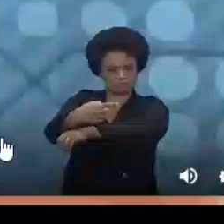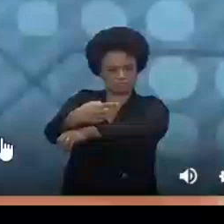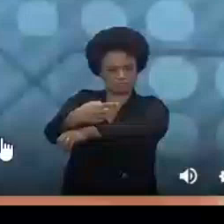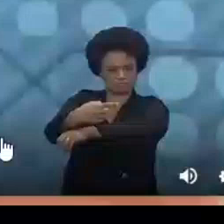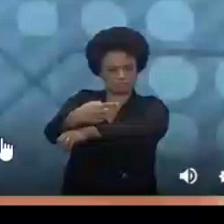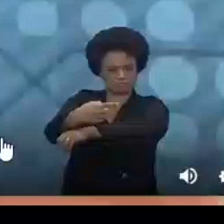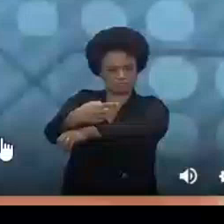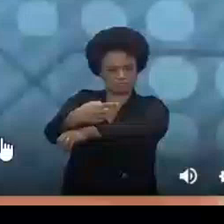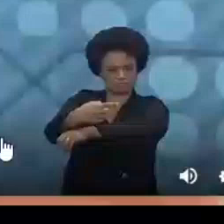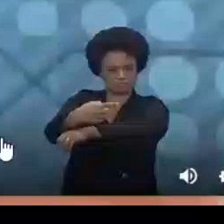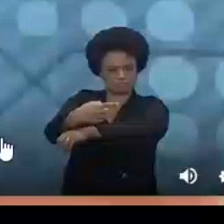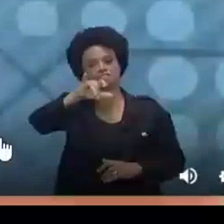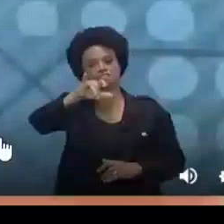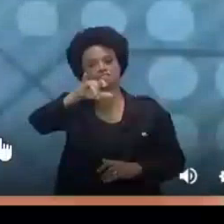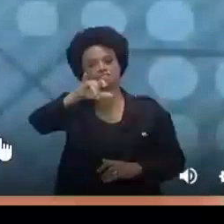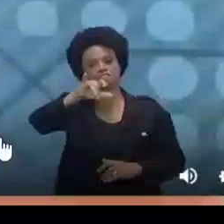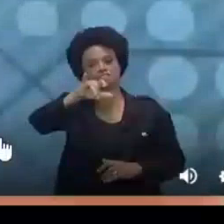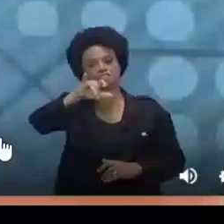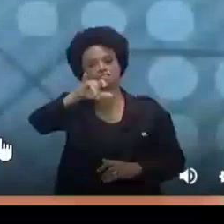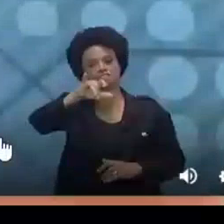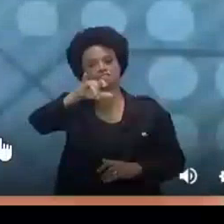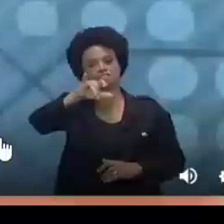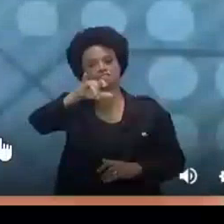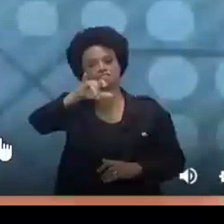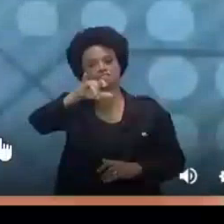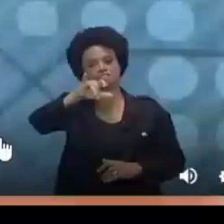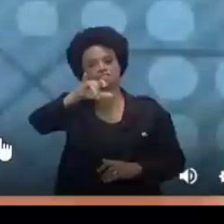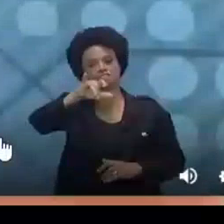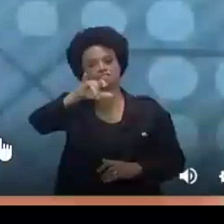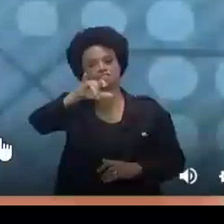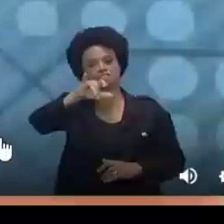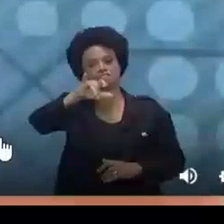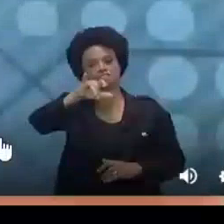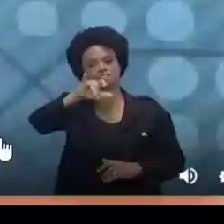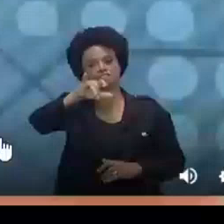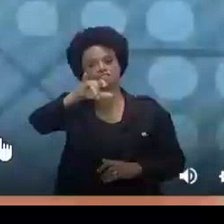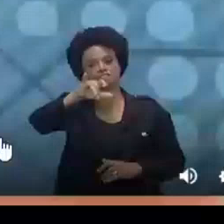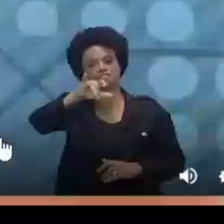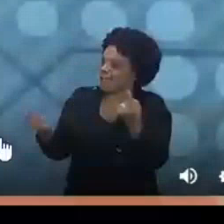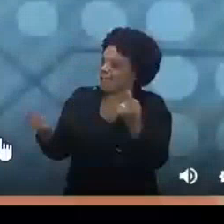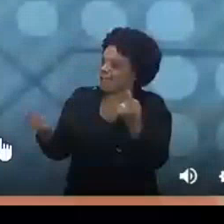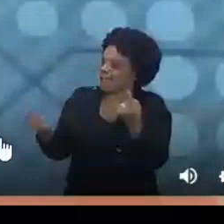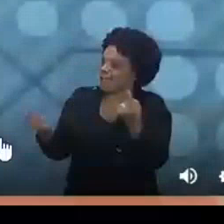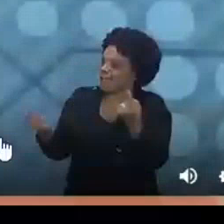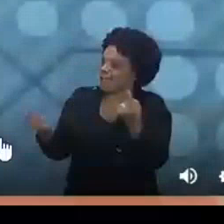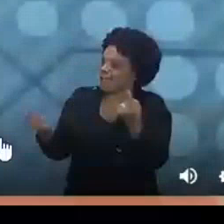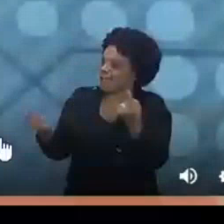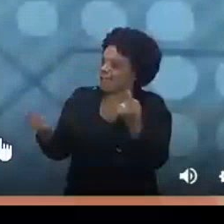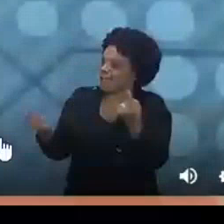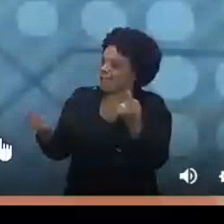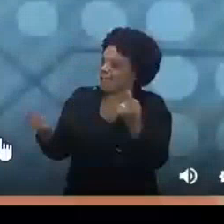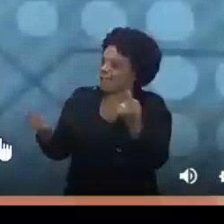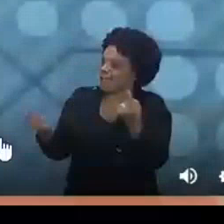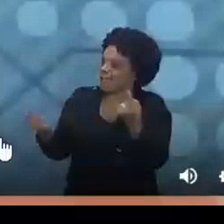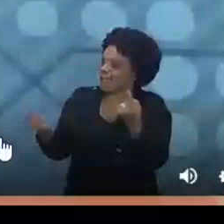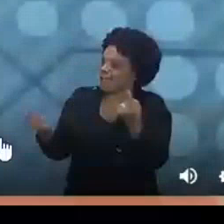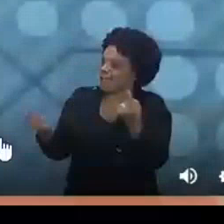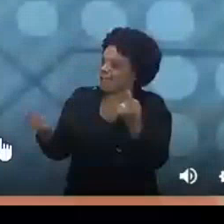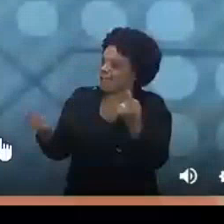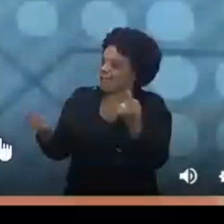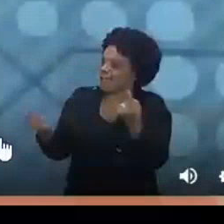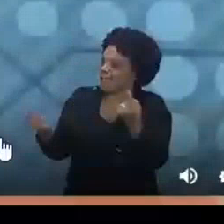espaço. Legal, né? E se você fizer o efeito contrário, ou seja, se você tiver aceleração, fizer uma integração,